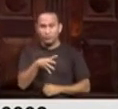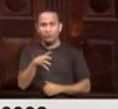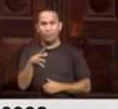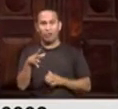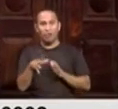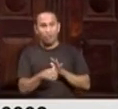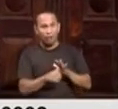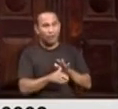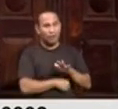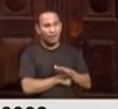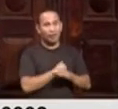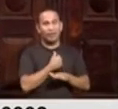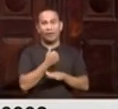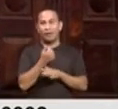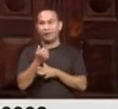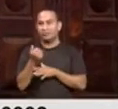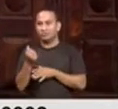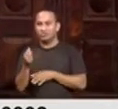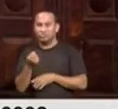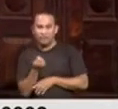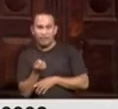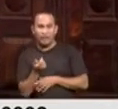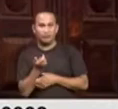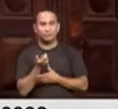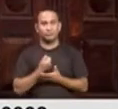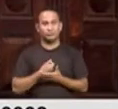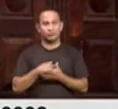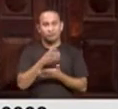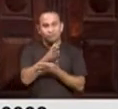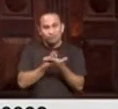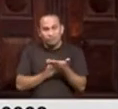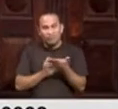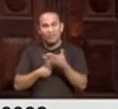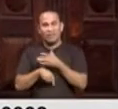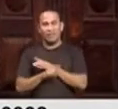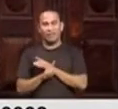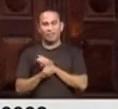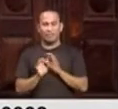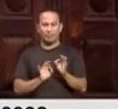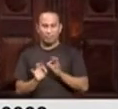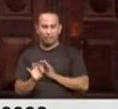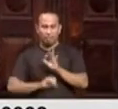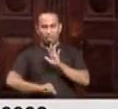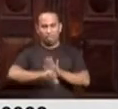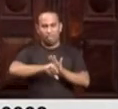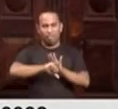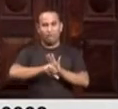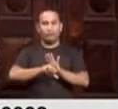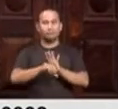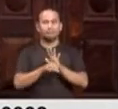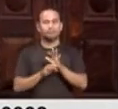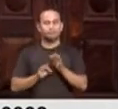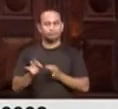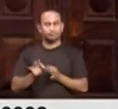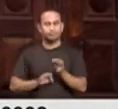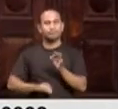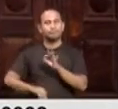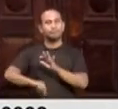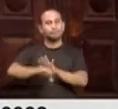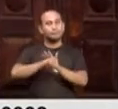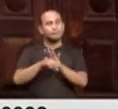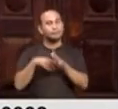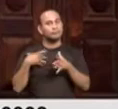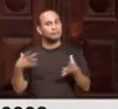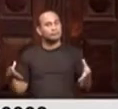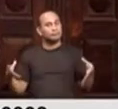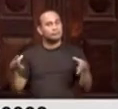ativa, lavagem de dinheiro, evasão de divisas e organização criminosa. Organização criminosa porque associam